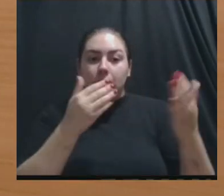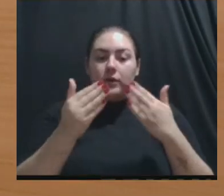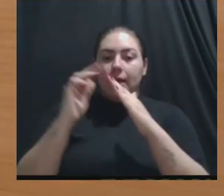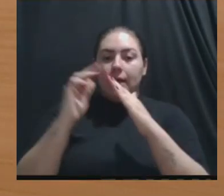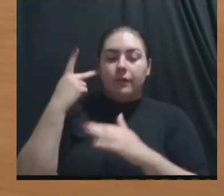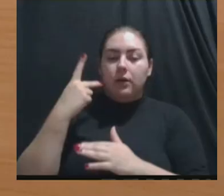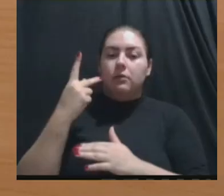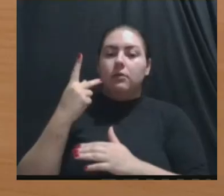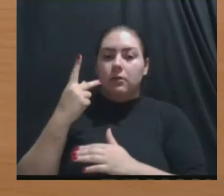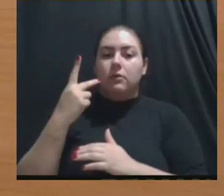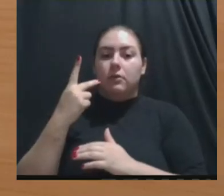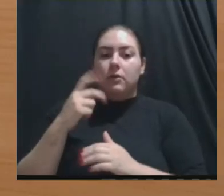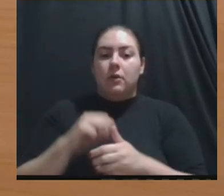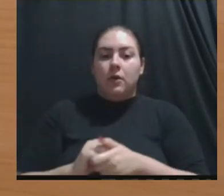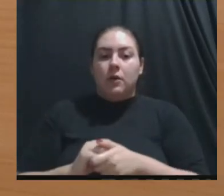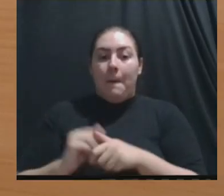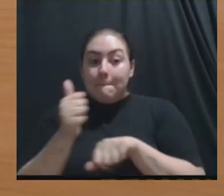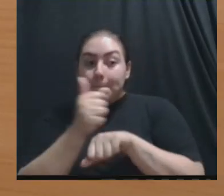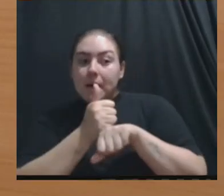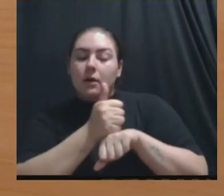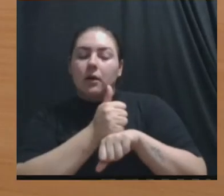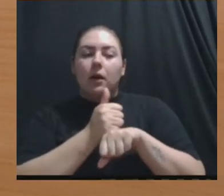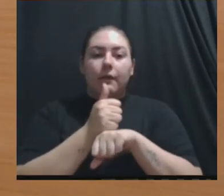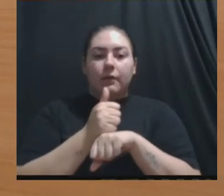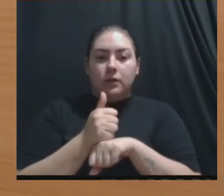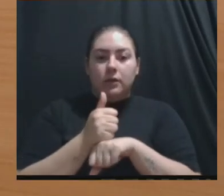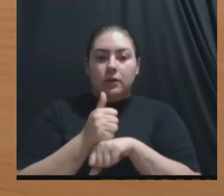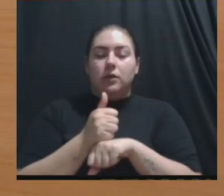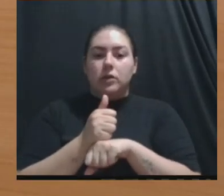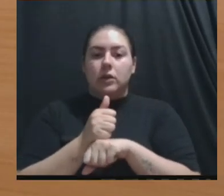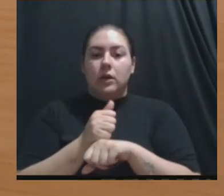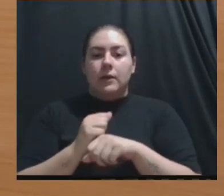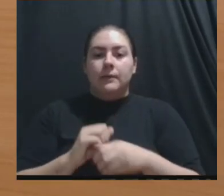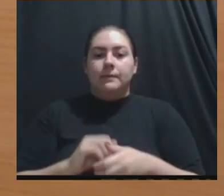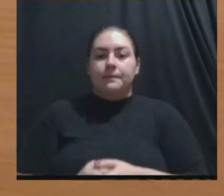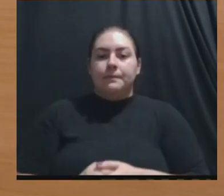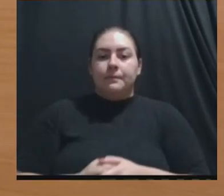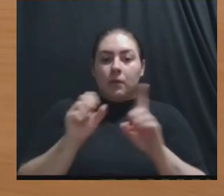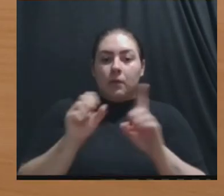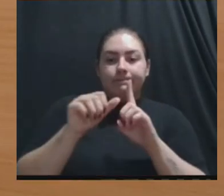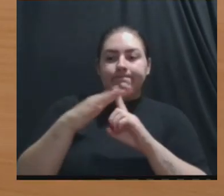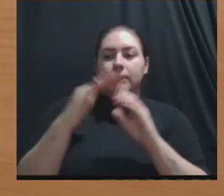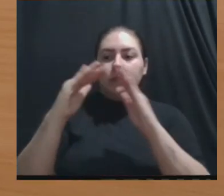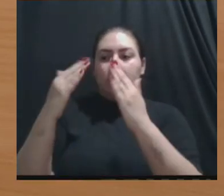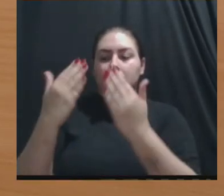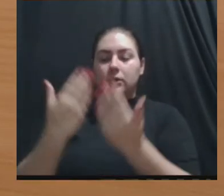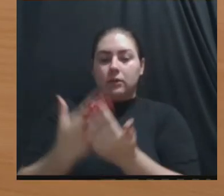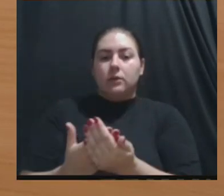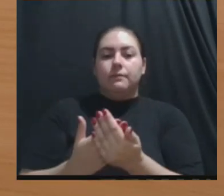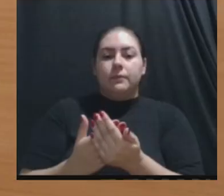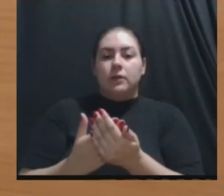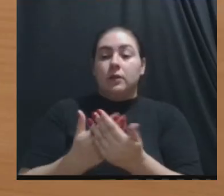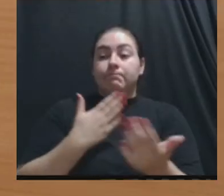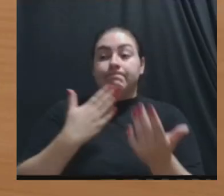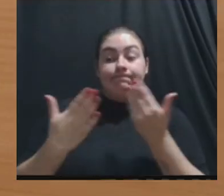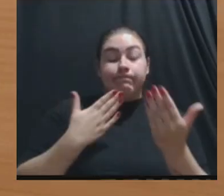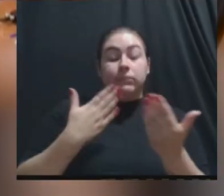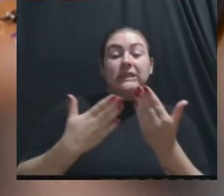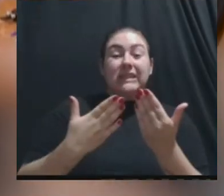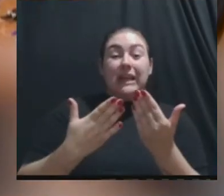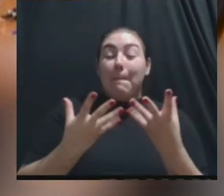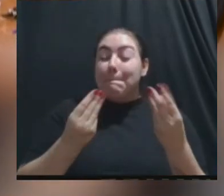Especialistas, vereadores e a comunidade escolar discutiram o impacto do excesso de alunos na qualidade de